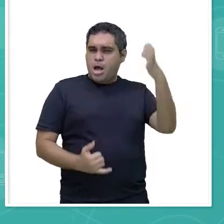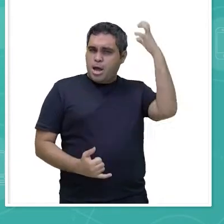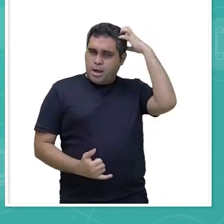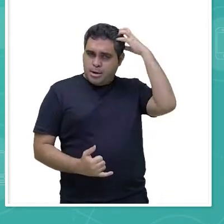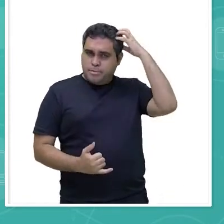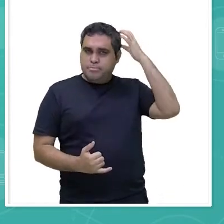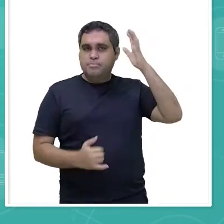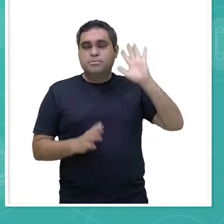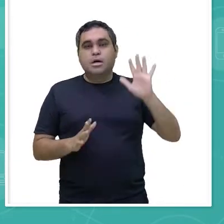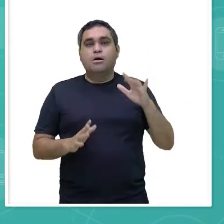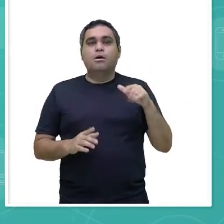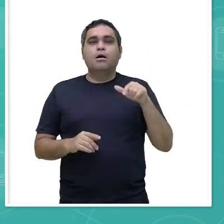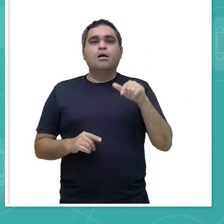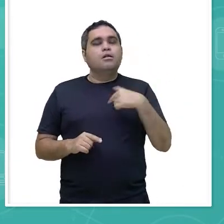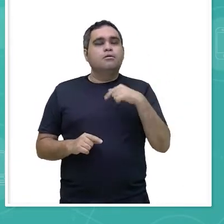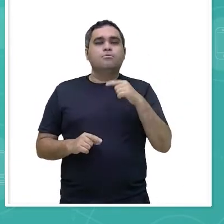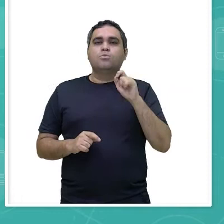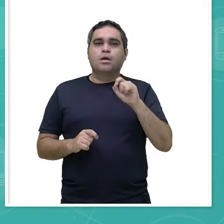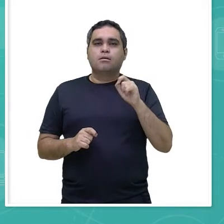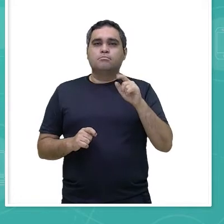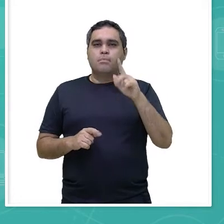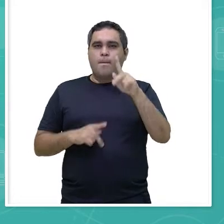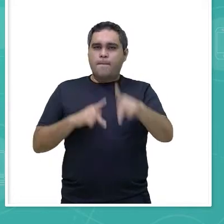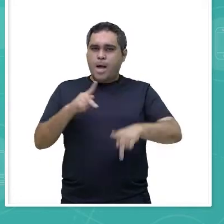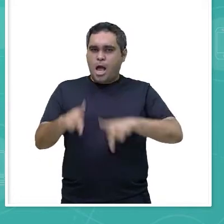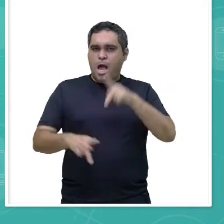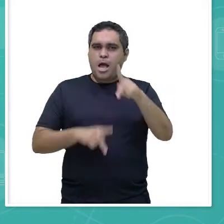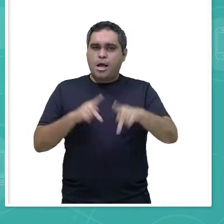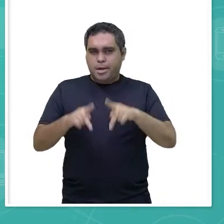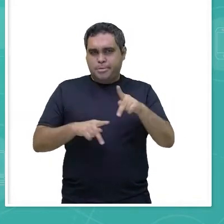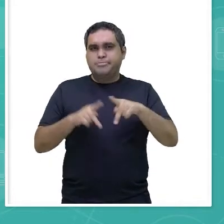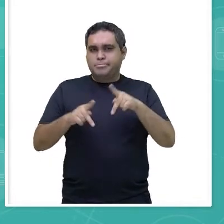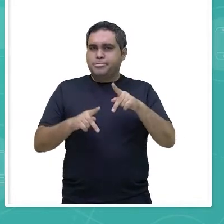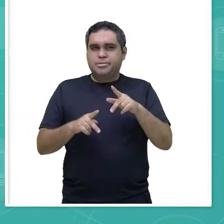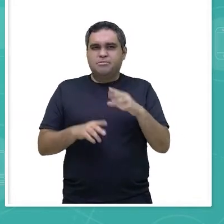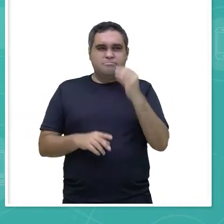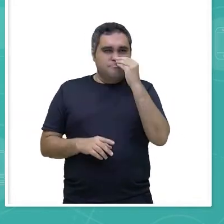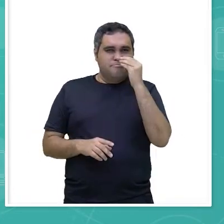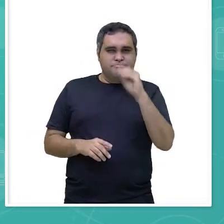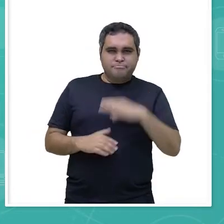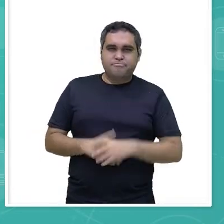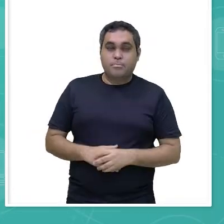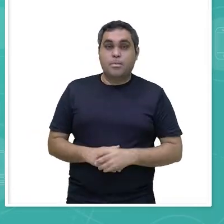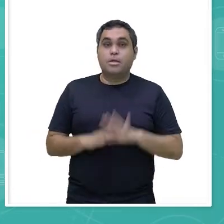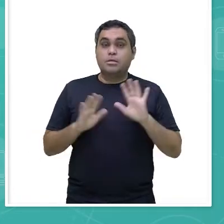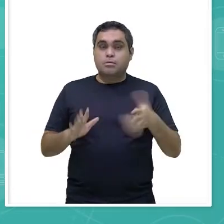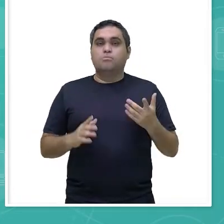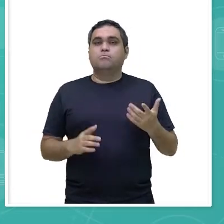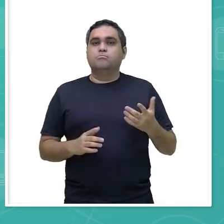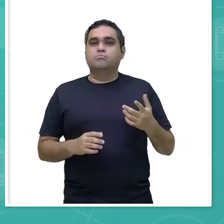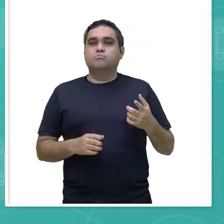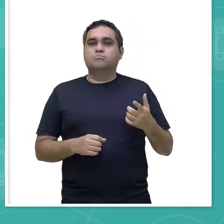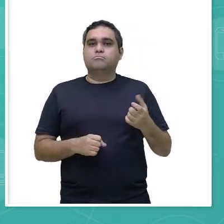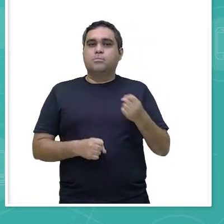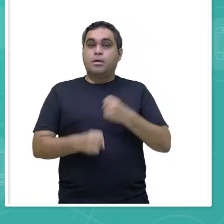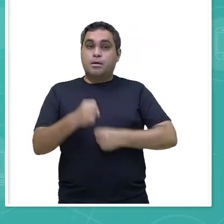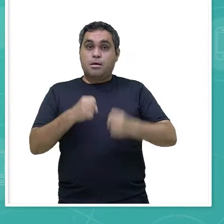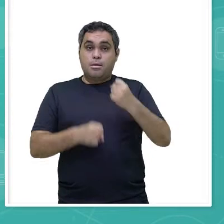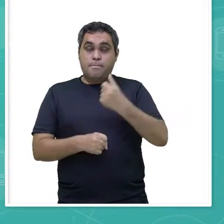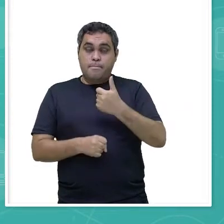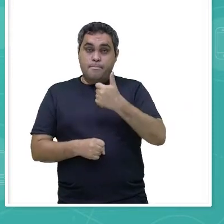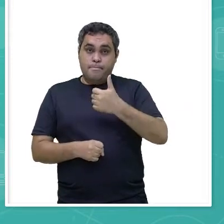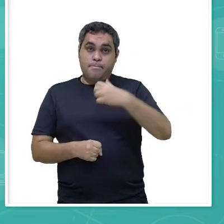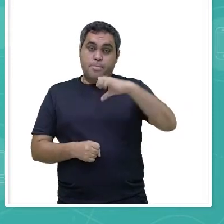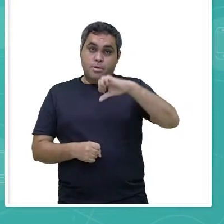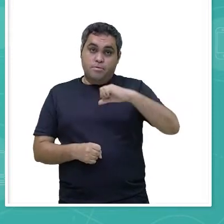da população, porque a Rússia era um país imenso já naquela época, né? Olha aí. Então, olha só, o ano de 17, ele